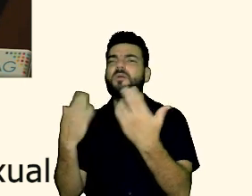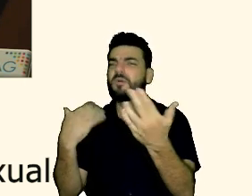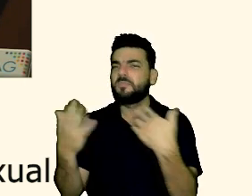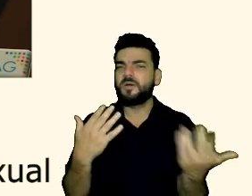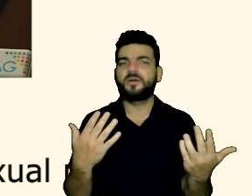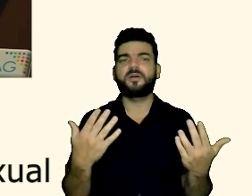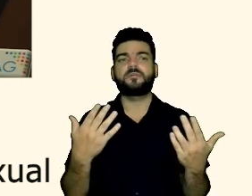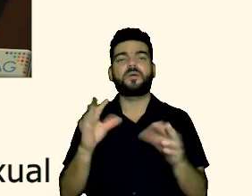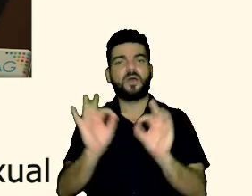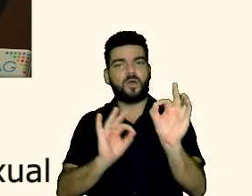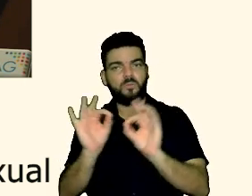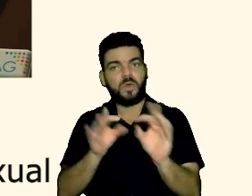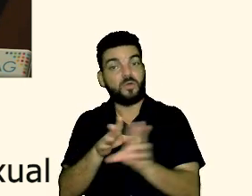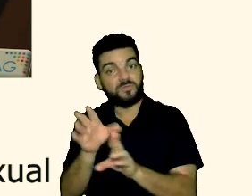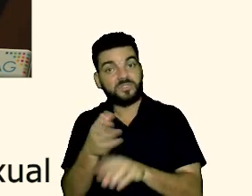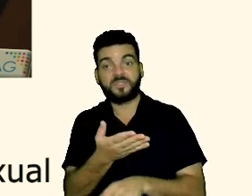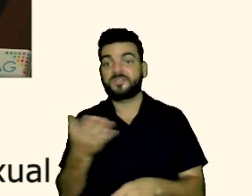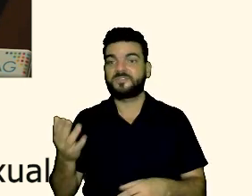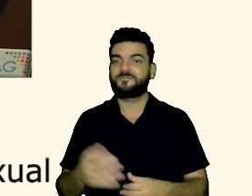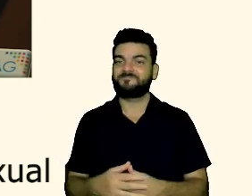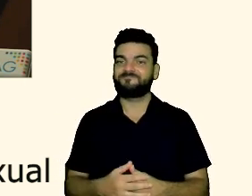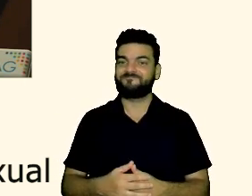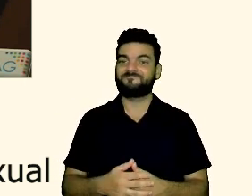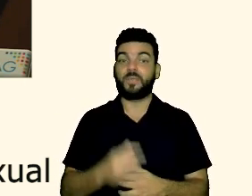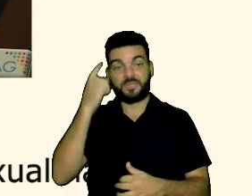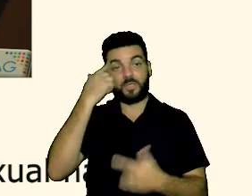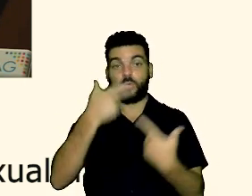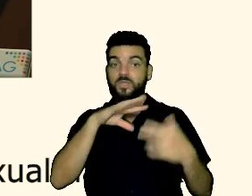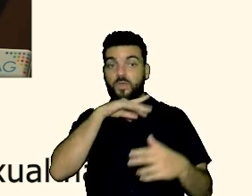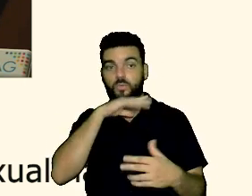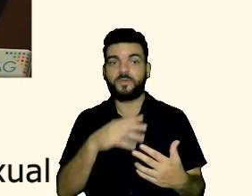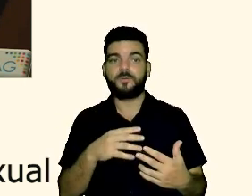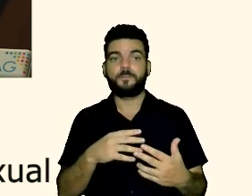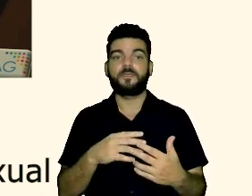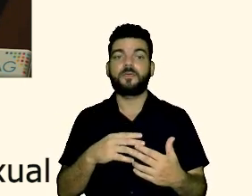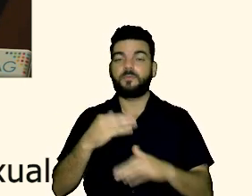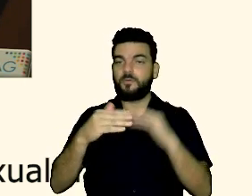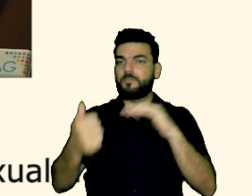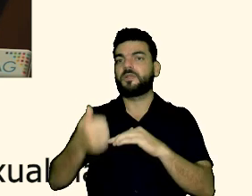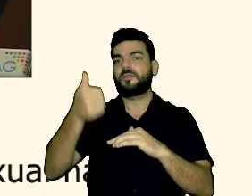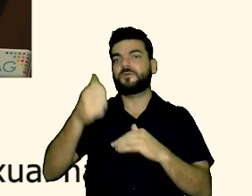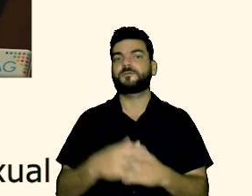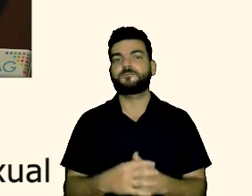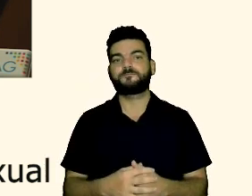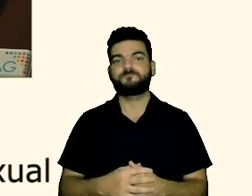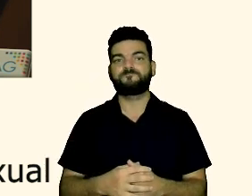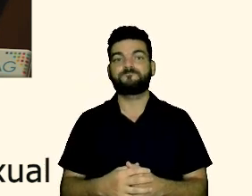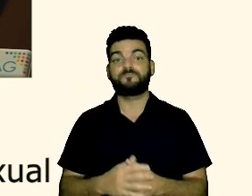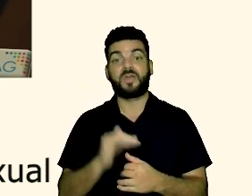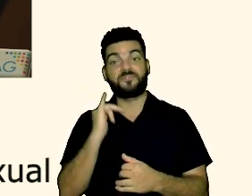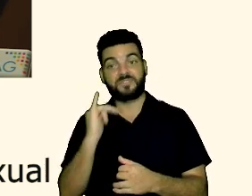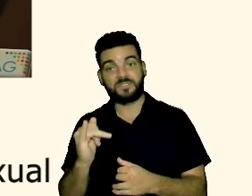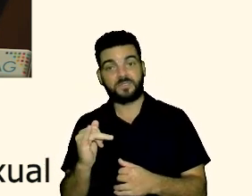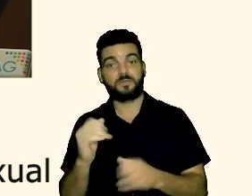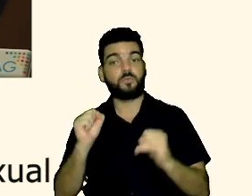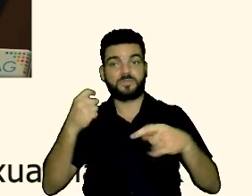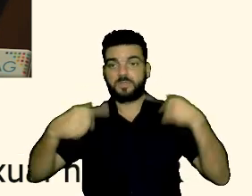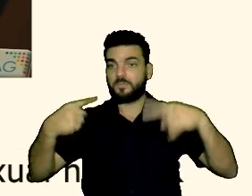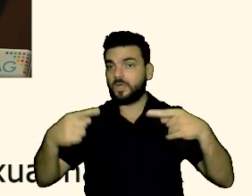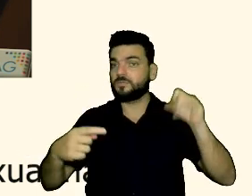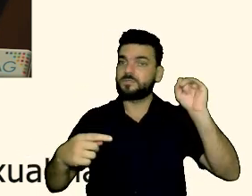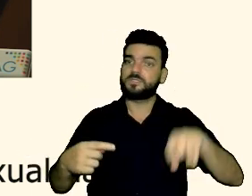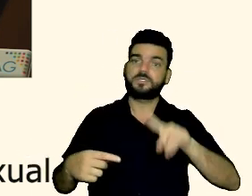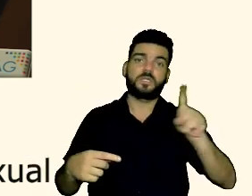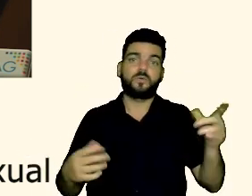para se tornar. Né? Para dizer isso é passível de debate e isso não é. E a partir daí lançar mão de uma